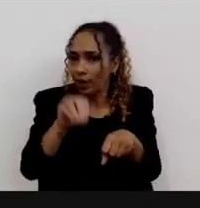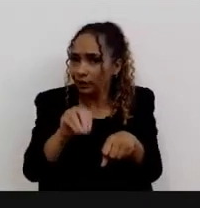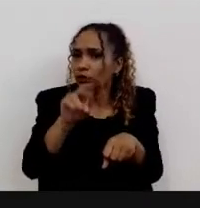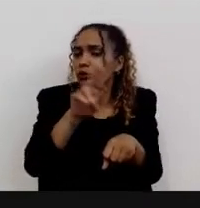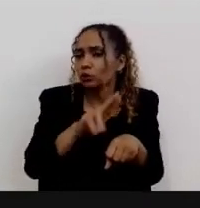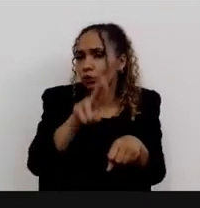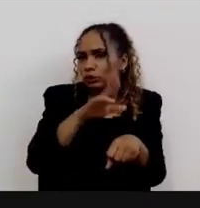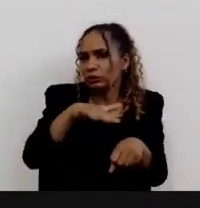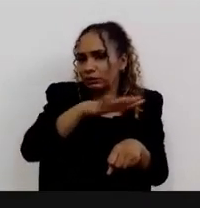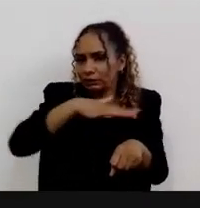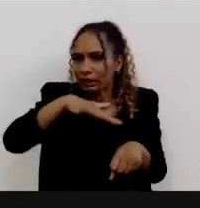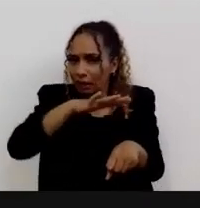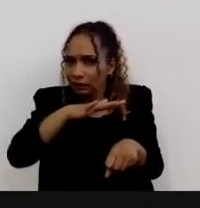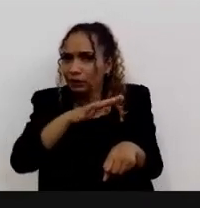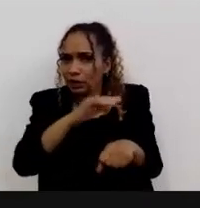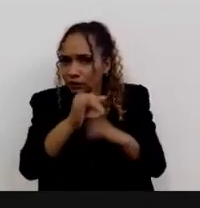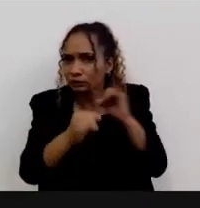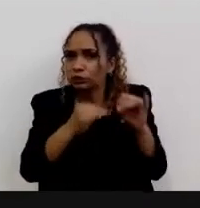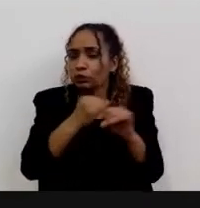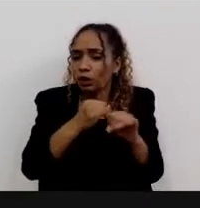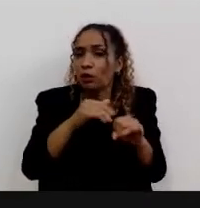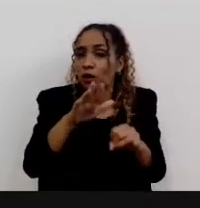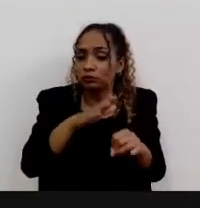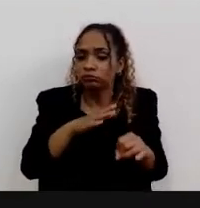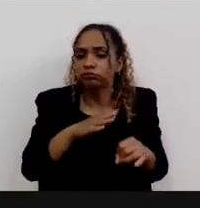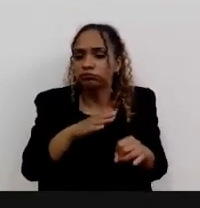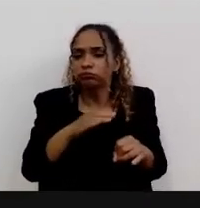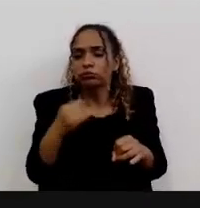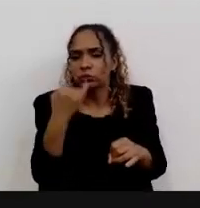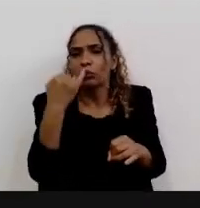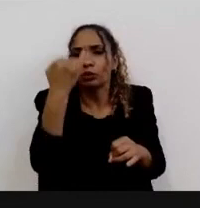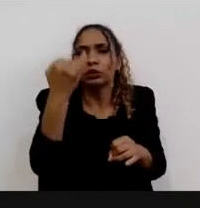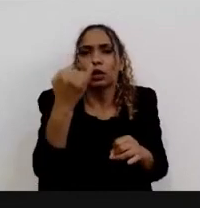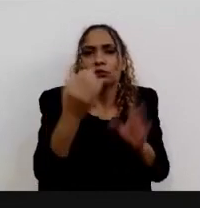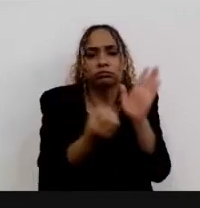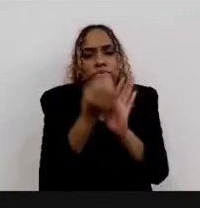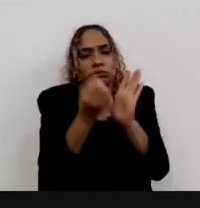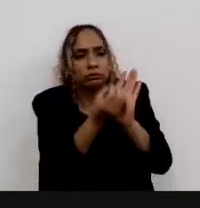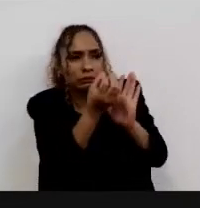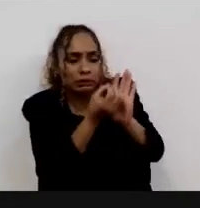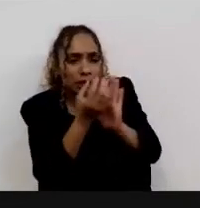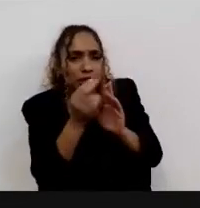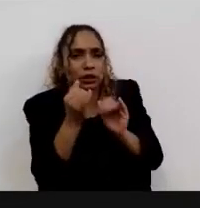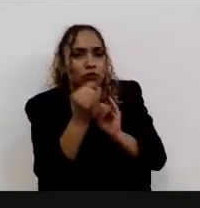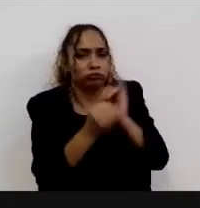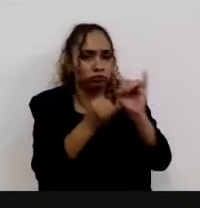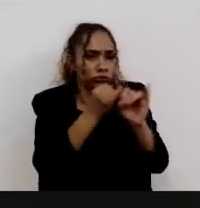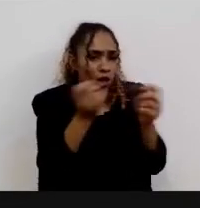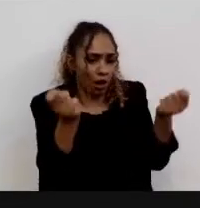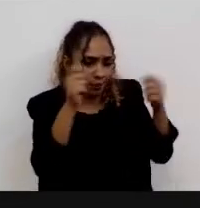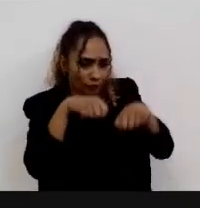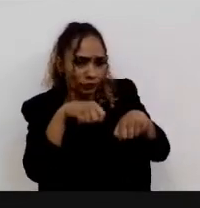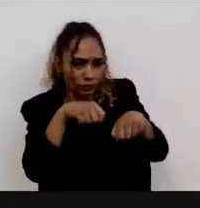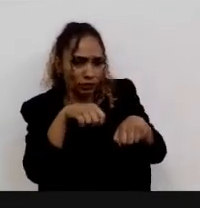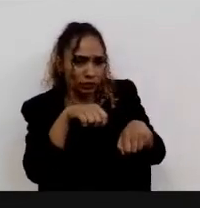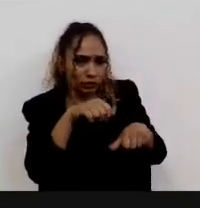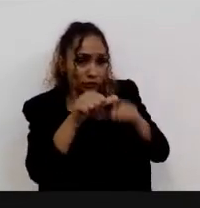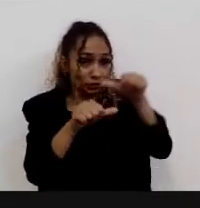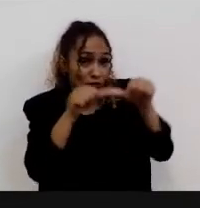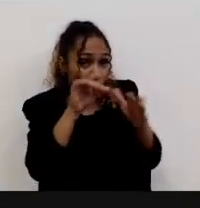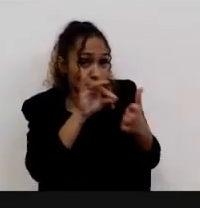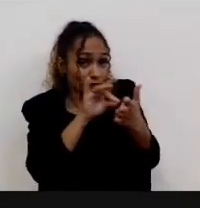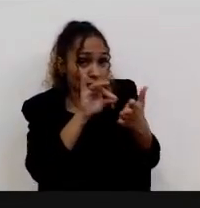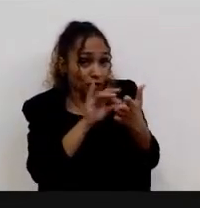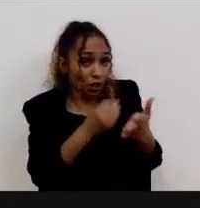ser esse ambiente virtual, ele é um terreno fértil para a criação de mundos holográficos virtuais, capazes de gerar realidade